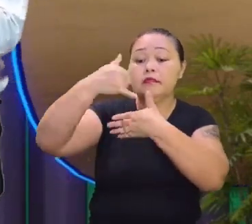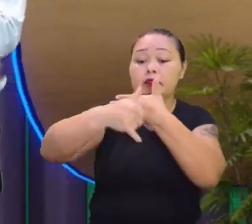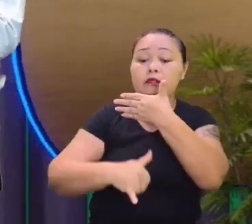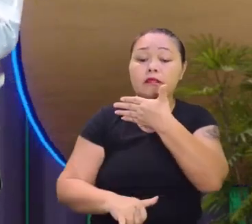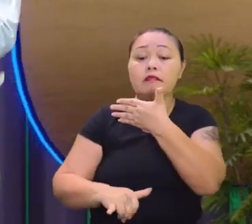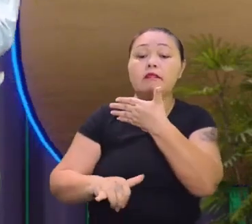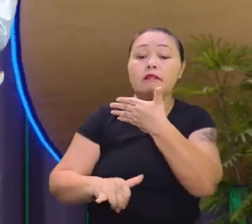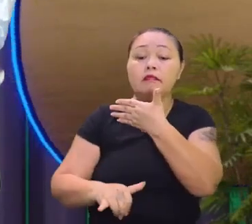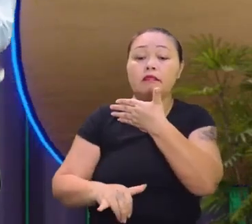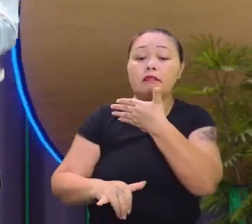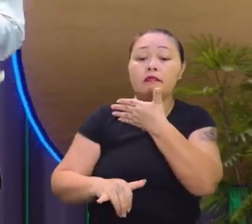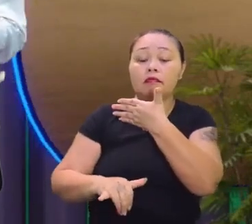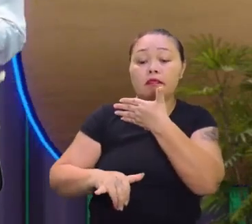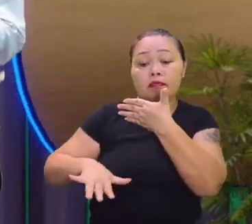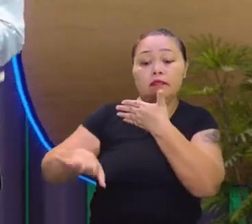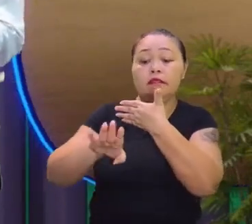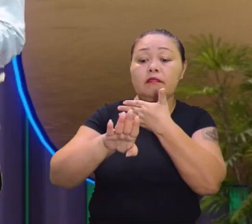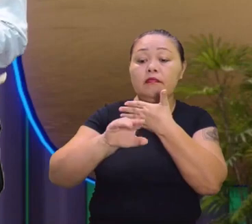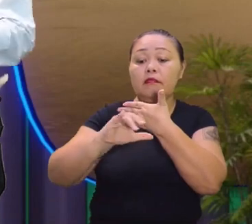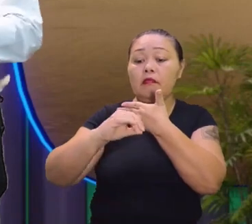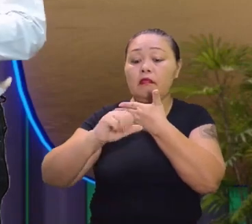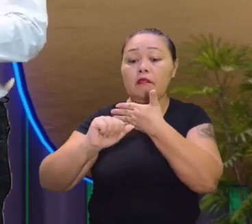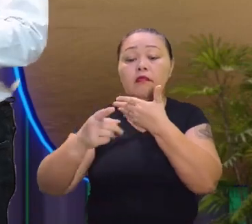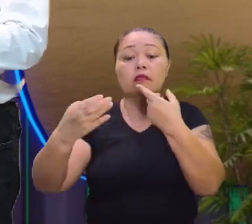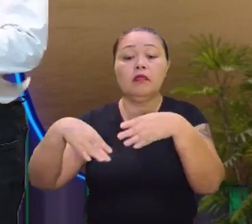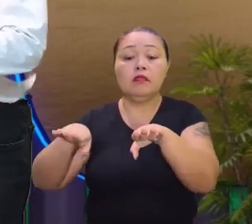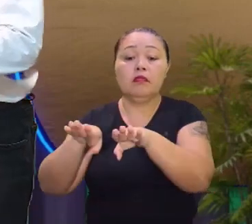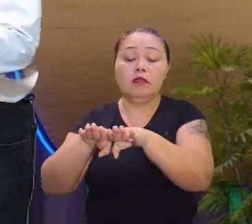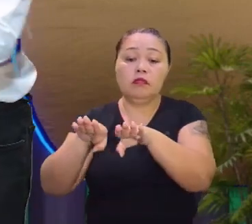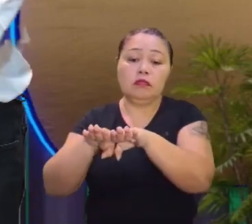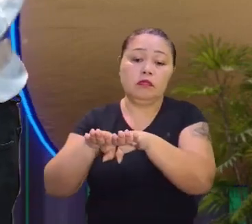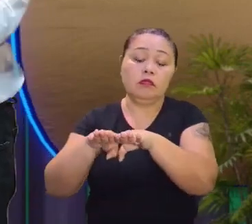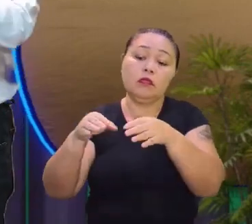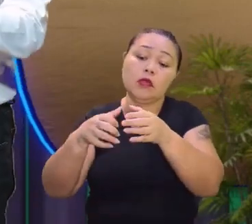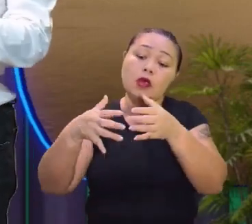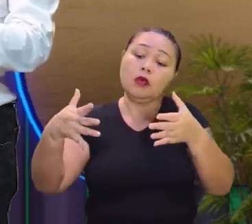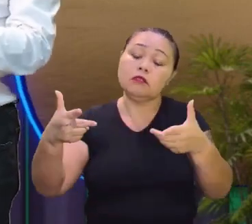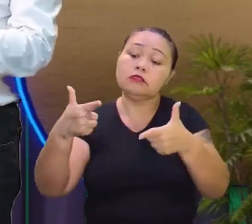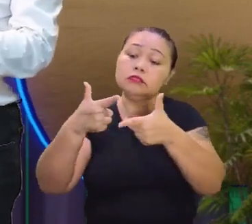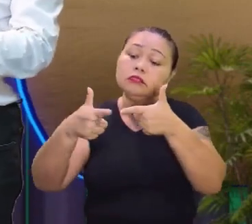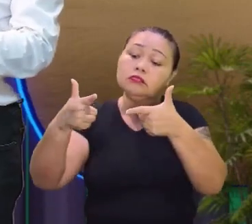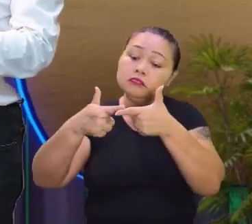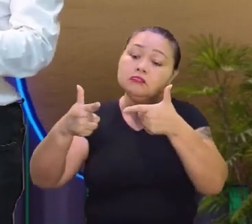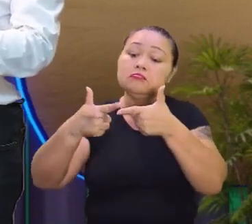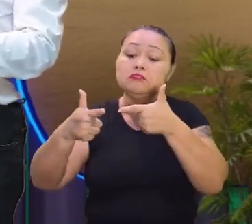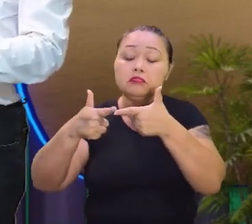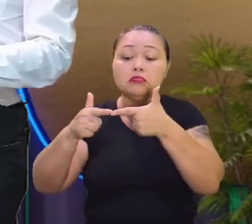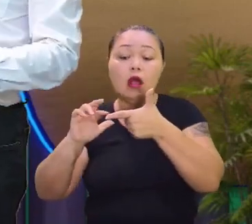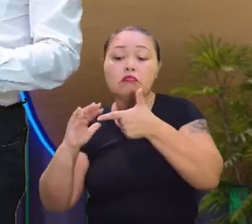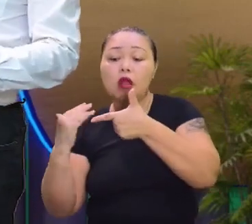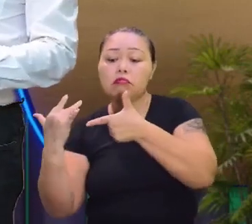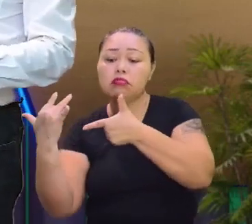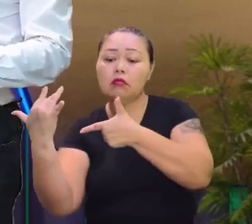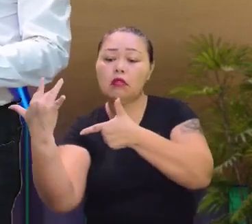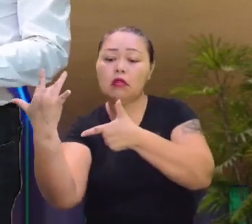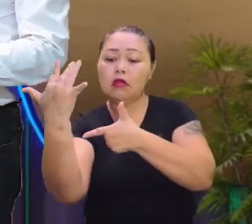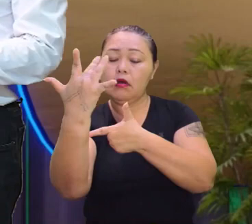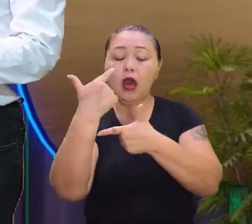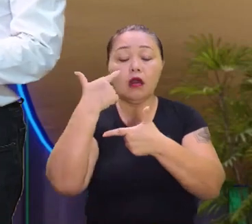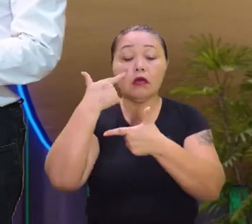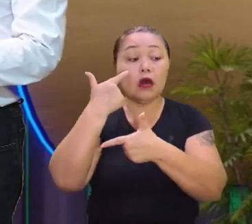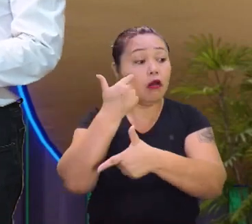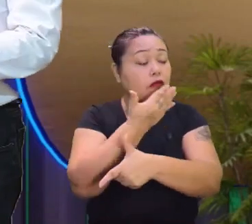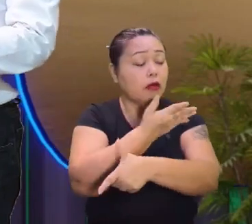usina hidrelétrica, nessa bacia hidrográfica, também gerou um grande impacto ambiental. Exatamente. Quando a gente vem